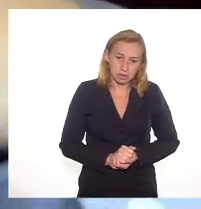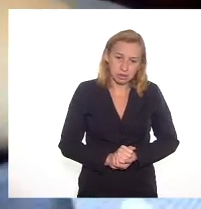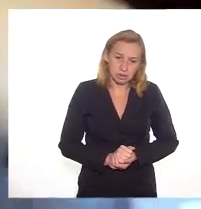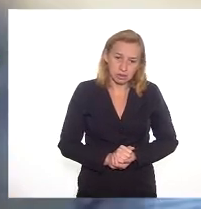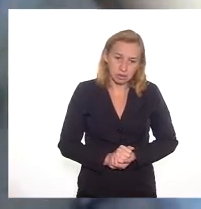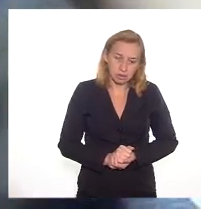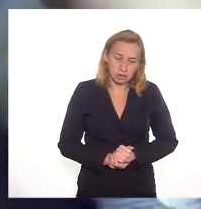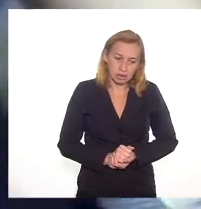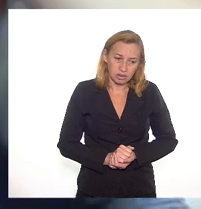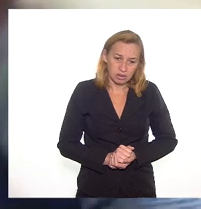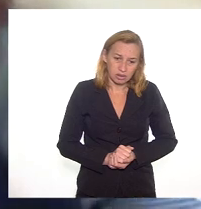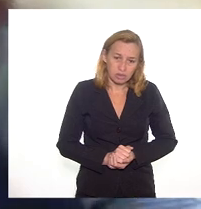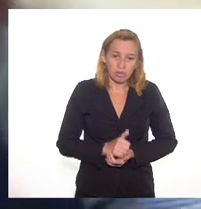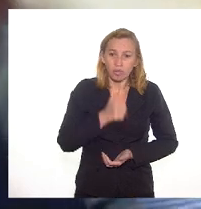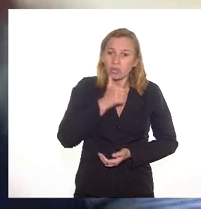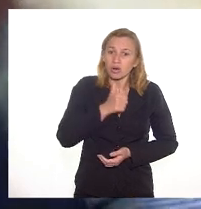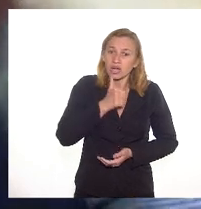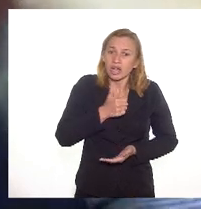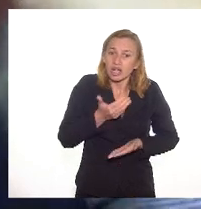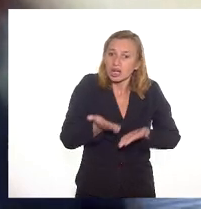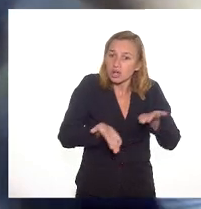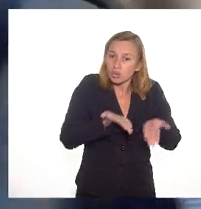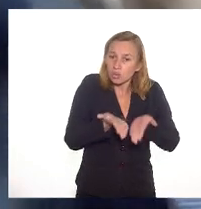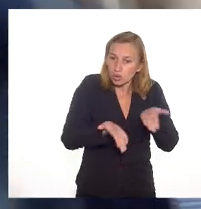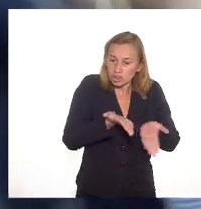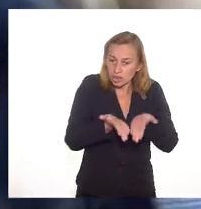e agora uma cuidadora, Waldeck.